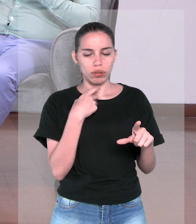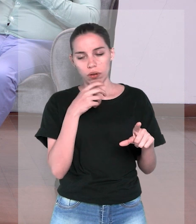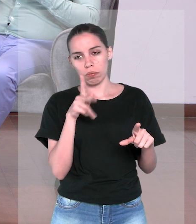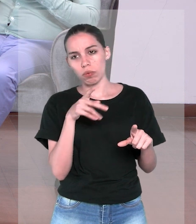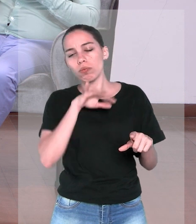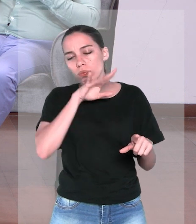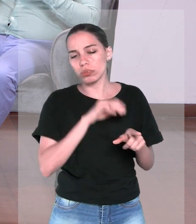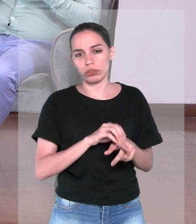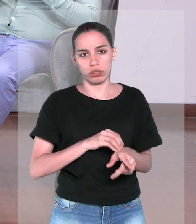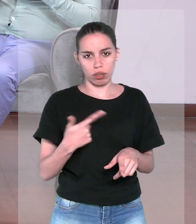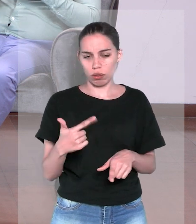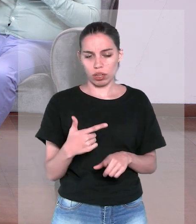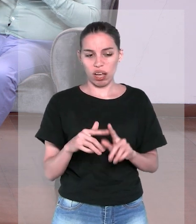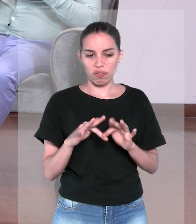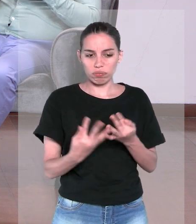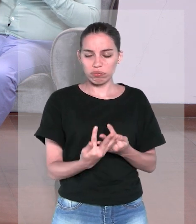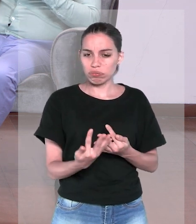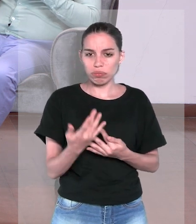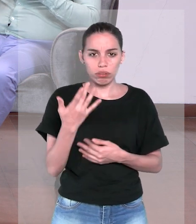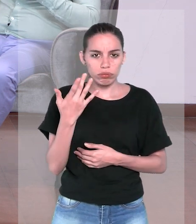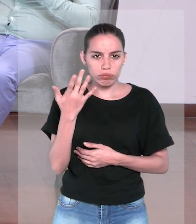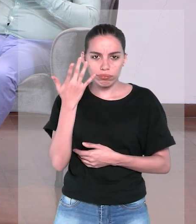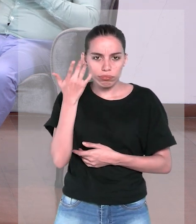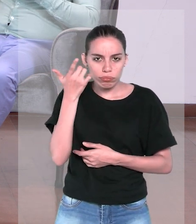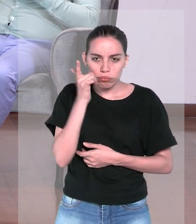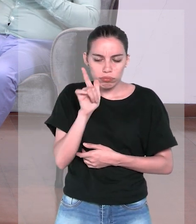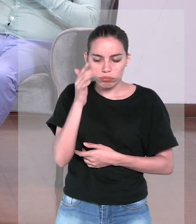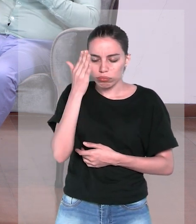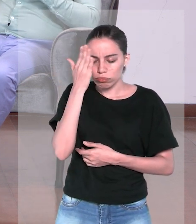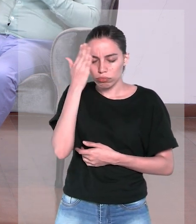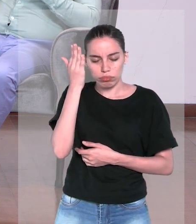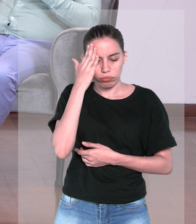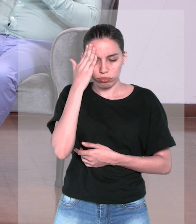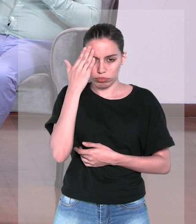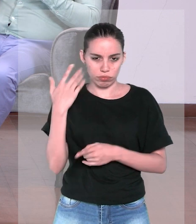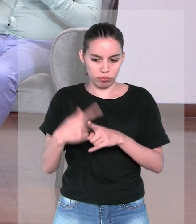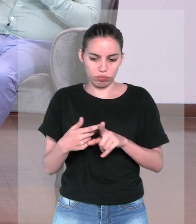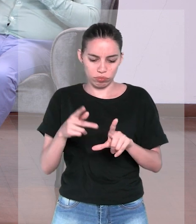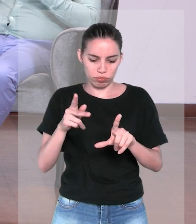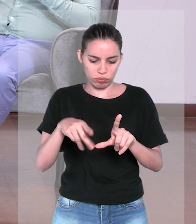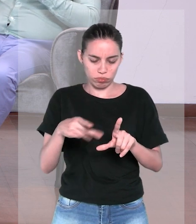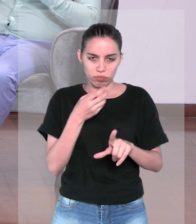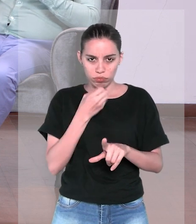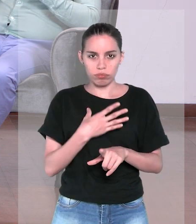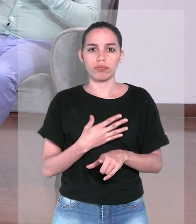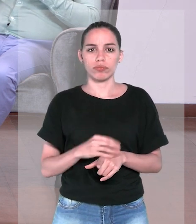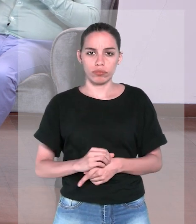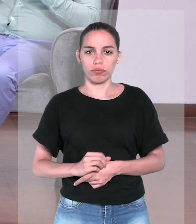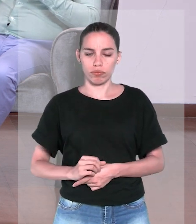ia encontrar, na geração do quarto, boletim vermelho. Então, esse